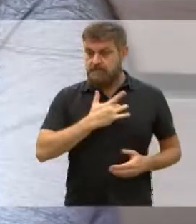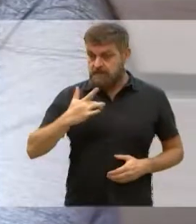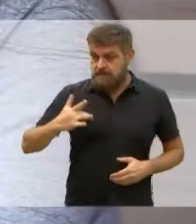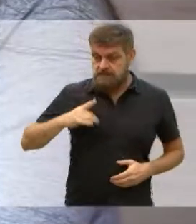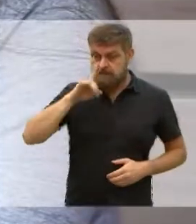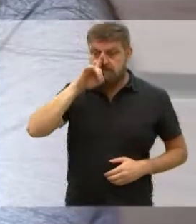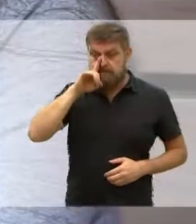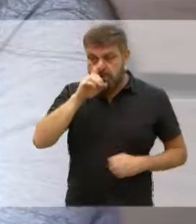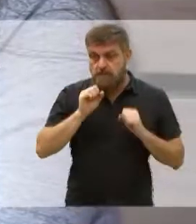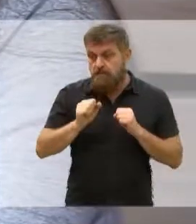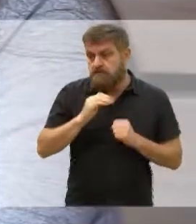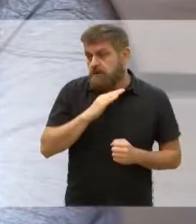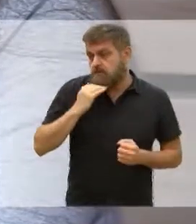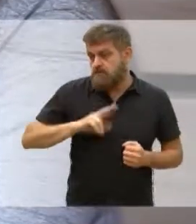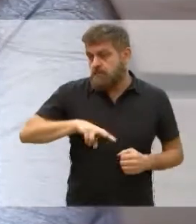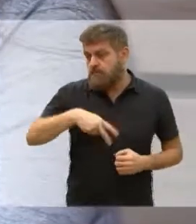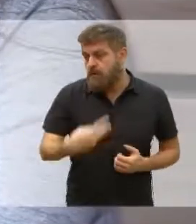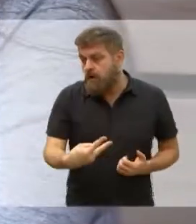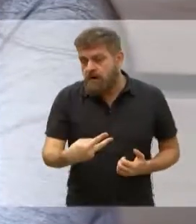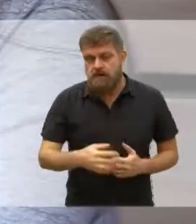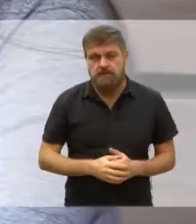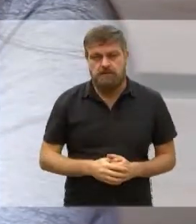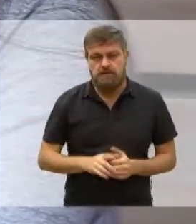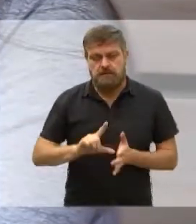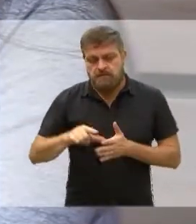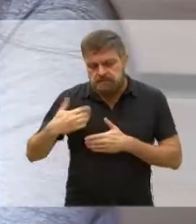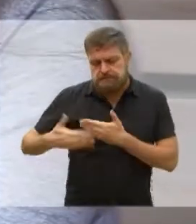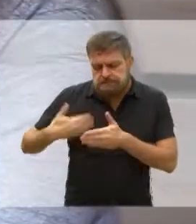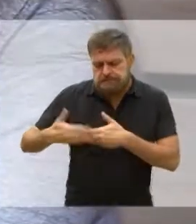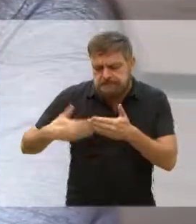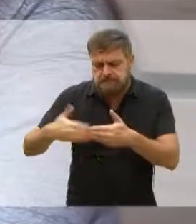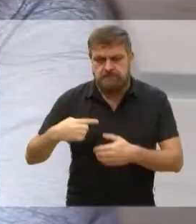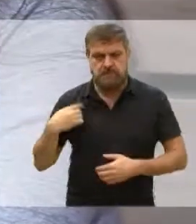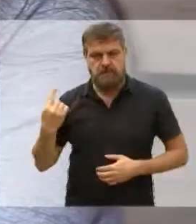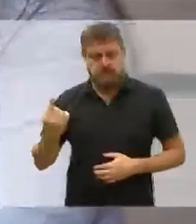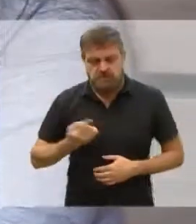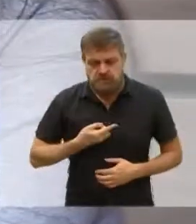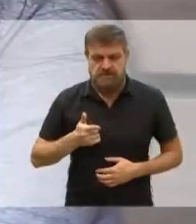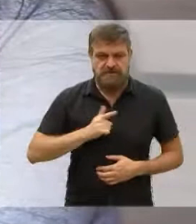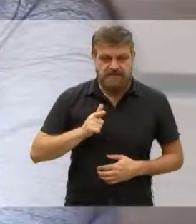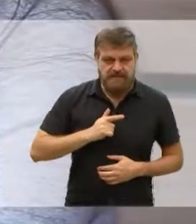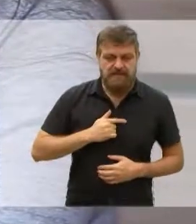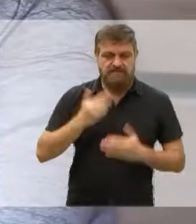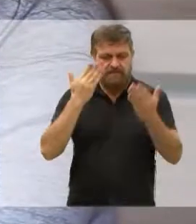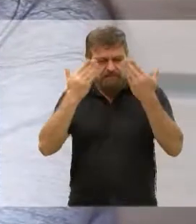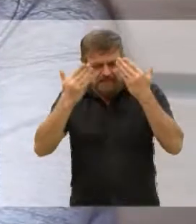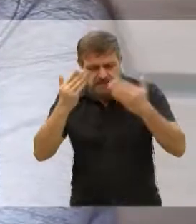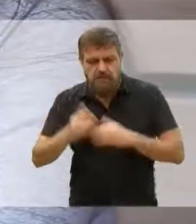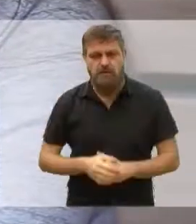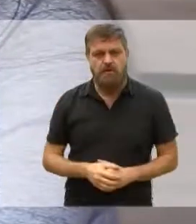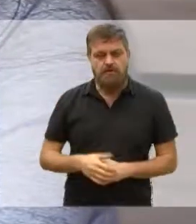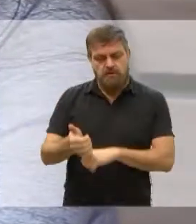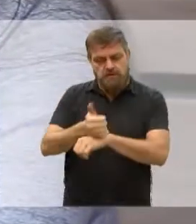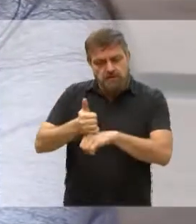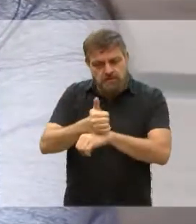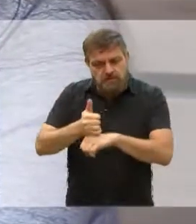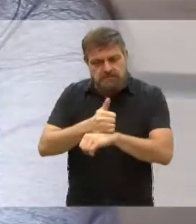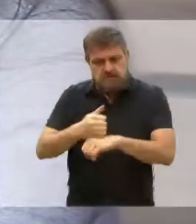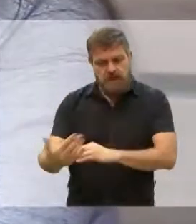bem comprometida, né, em função da cardiopatia. E o resto a gente foi tirando de letra, com o apoio de